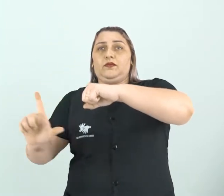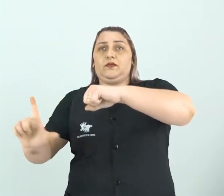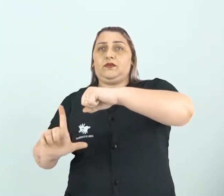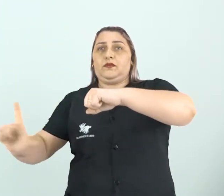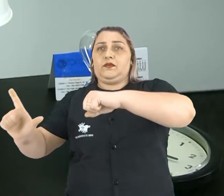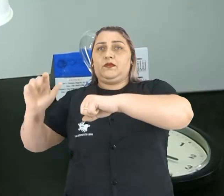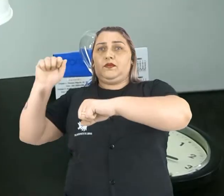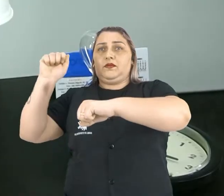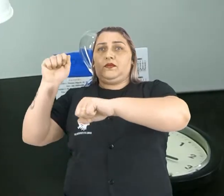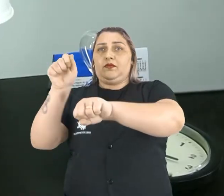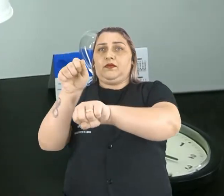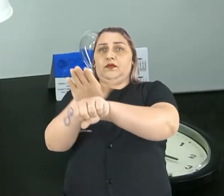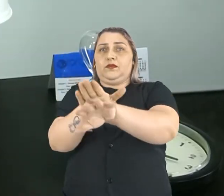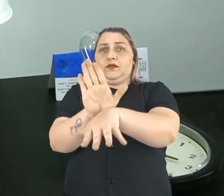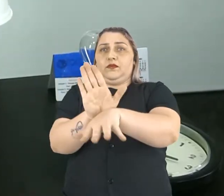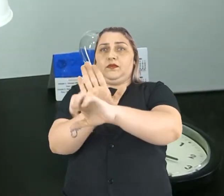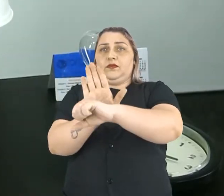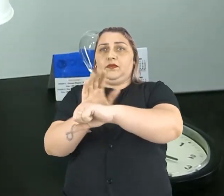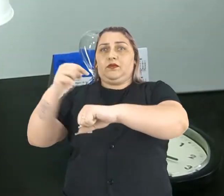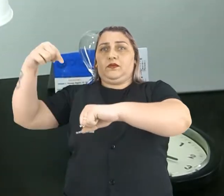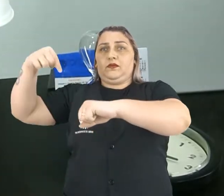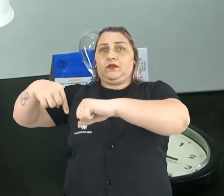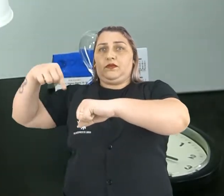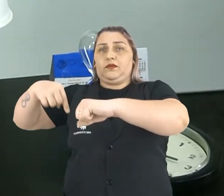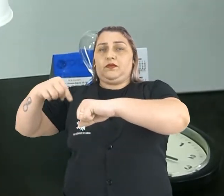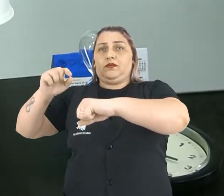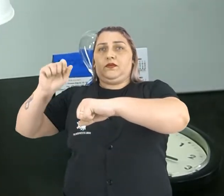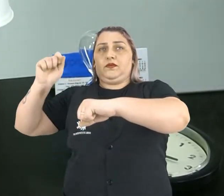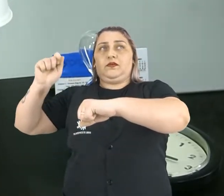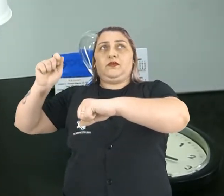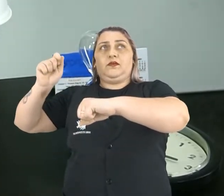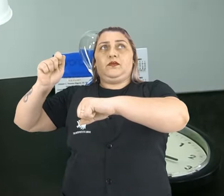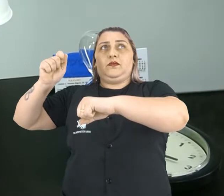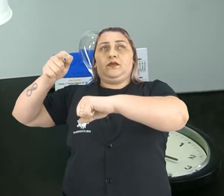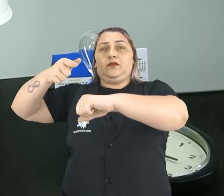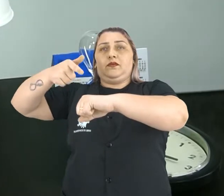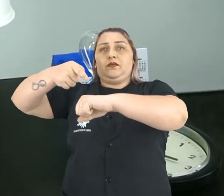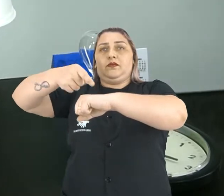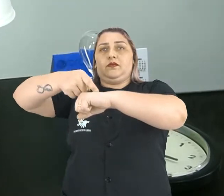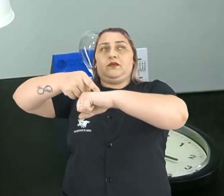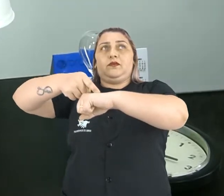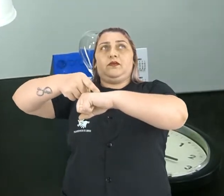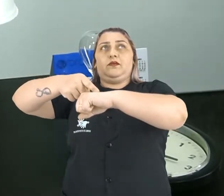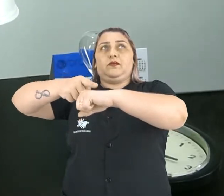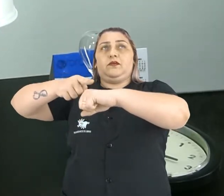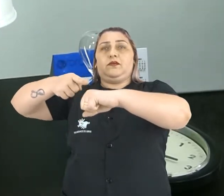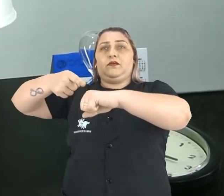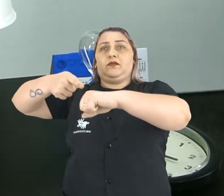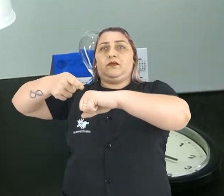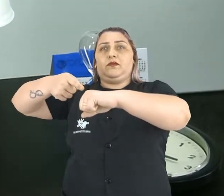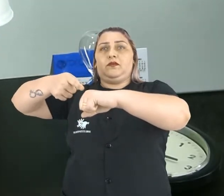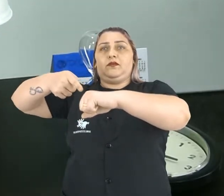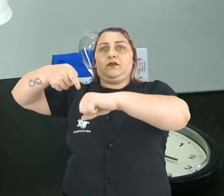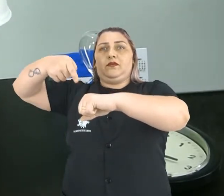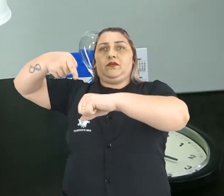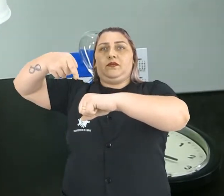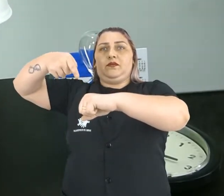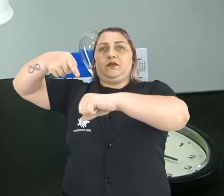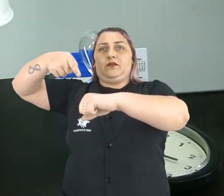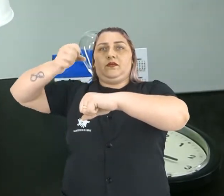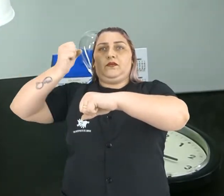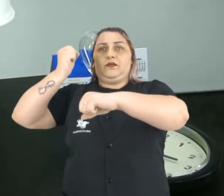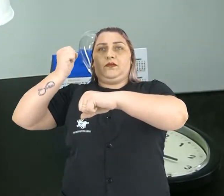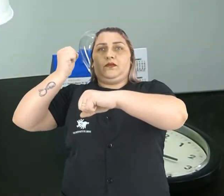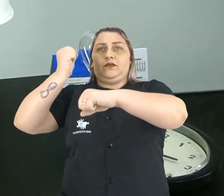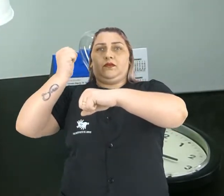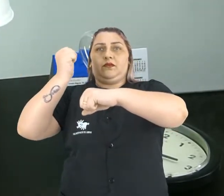a sombra desce aqui na haste, era onde eles marcavam a hora, ok?